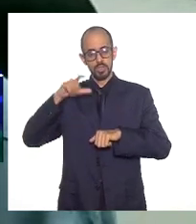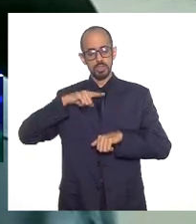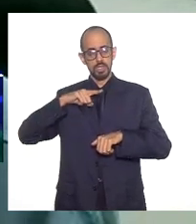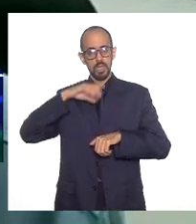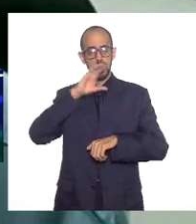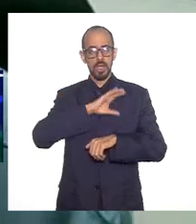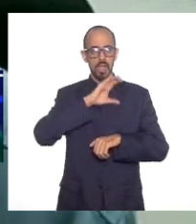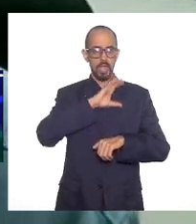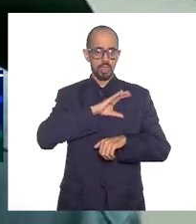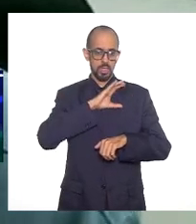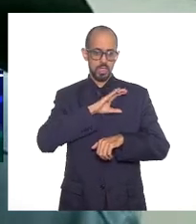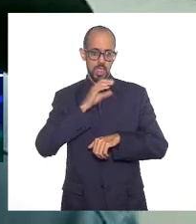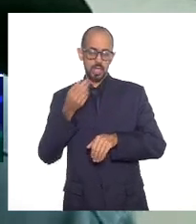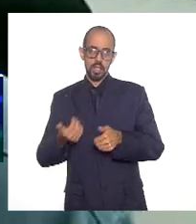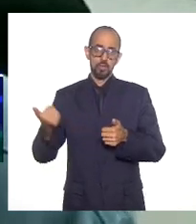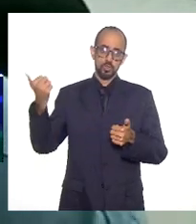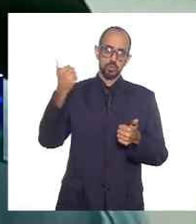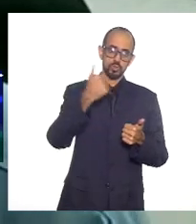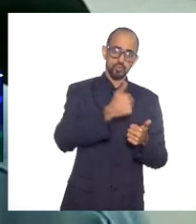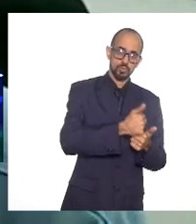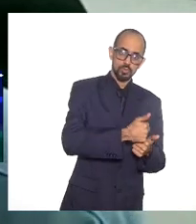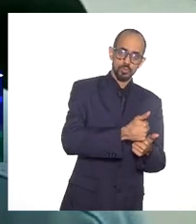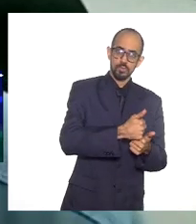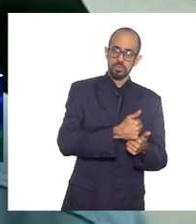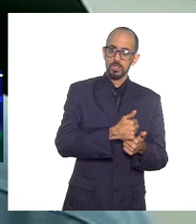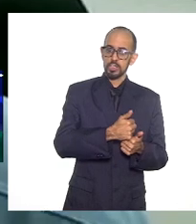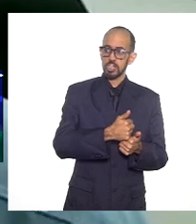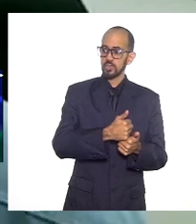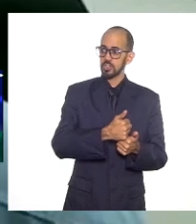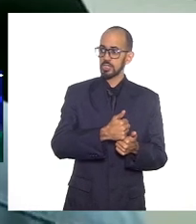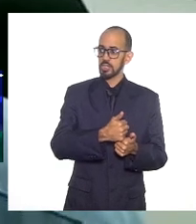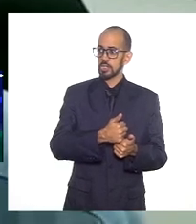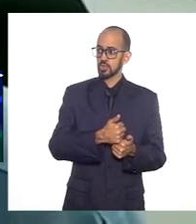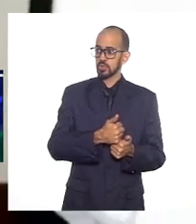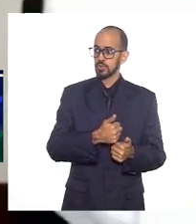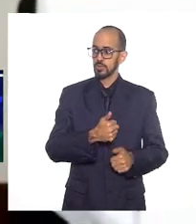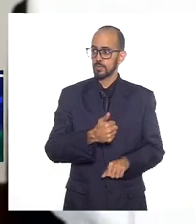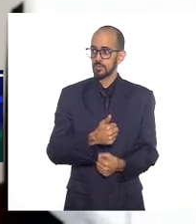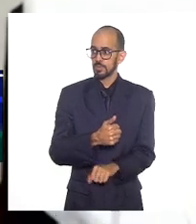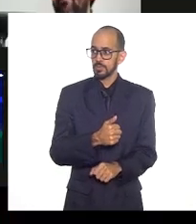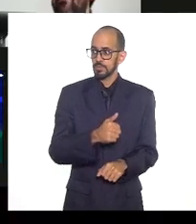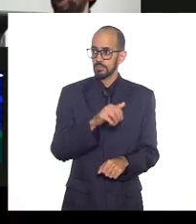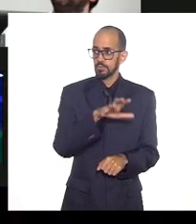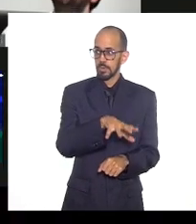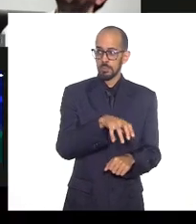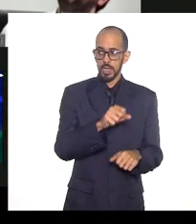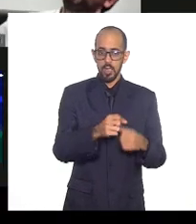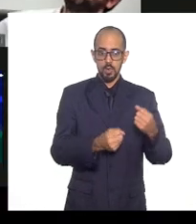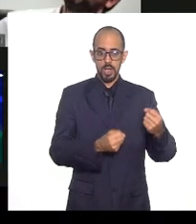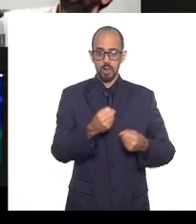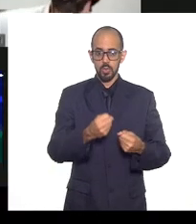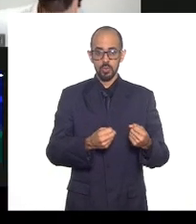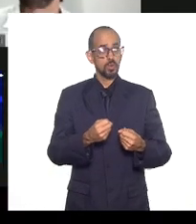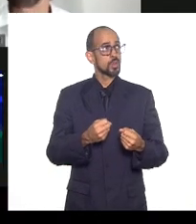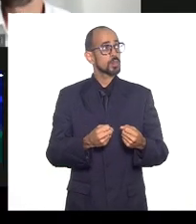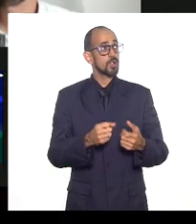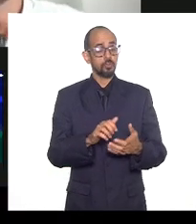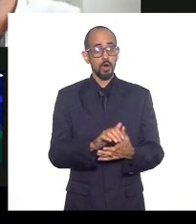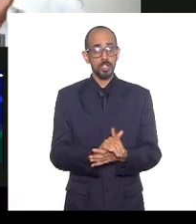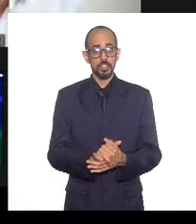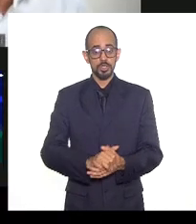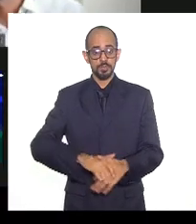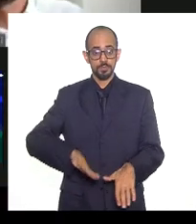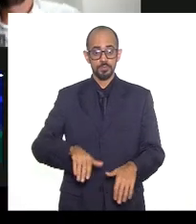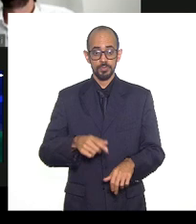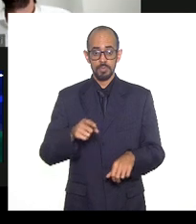habilitada fosse no local da operação para retirar o carro. E o senhor suprimiu porque achou que esse tempo era